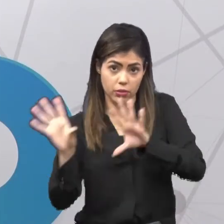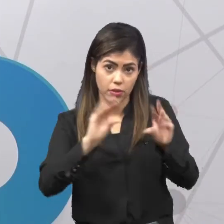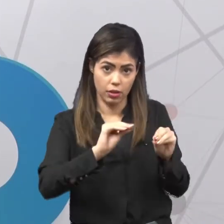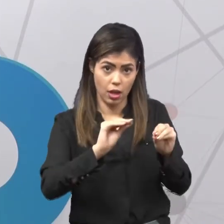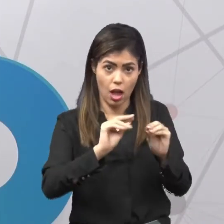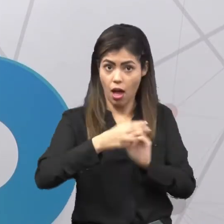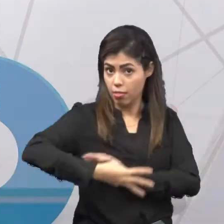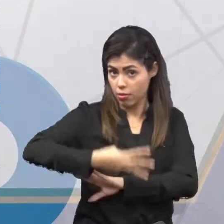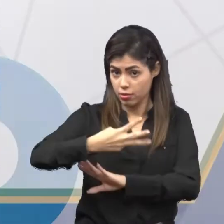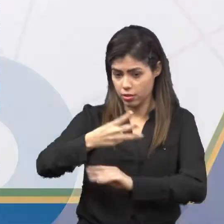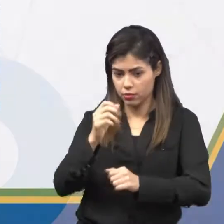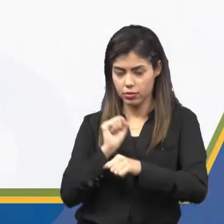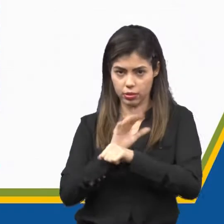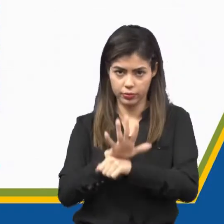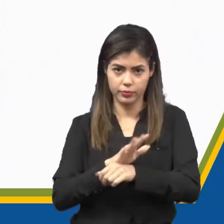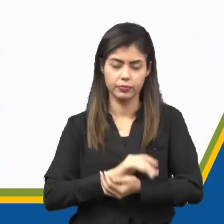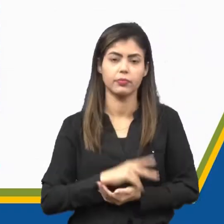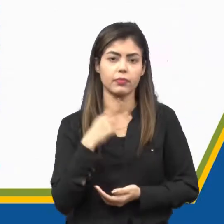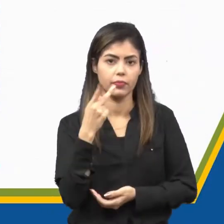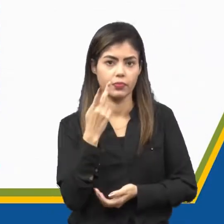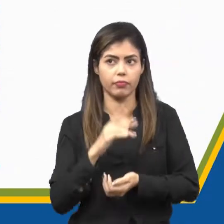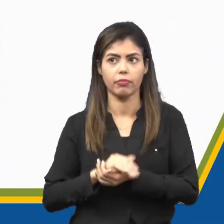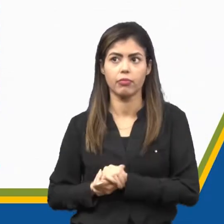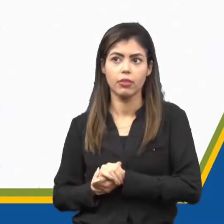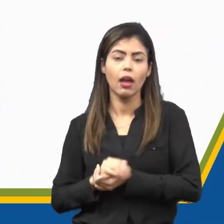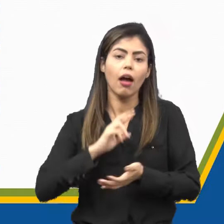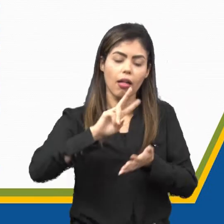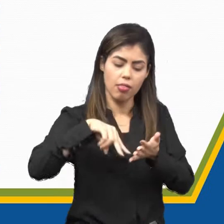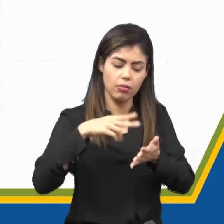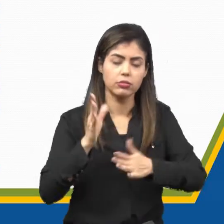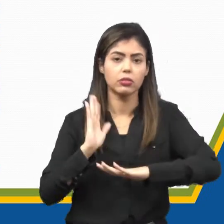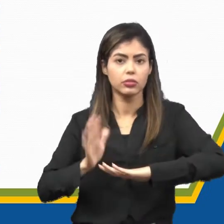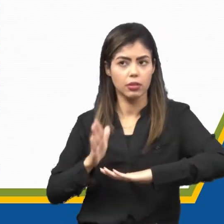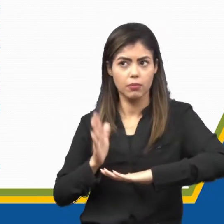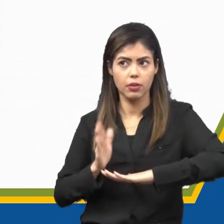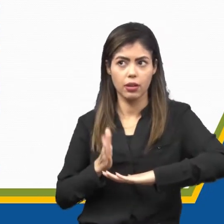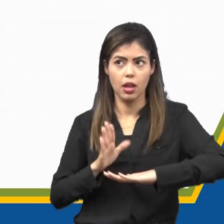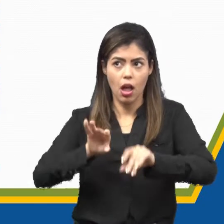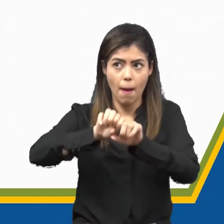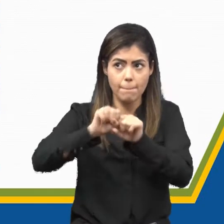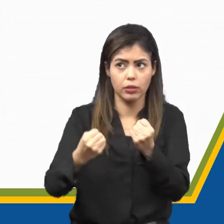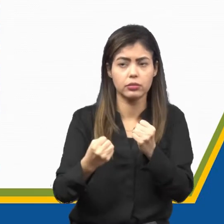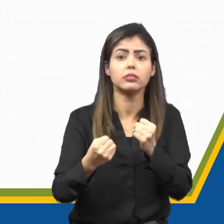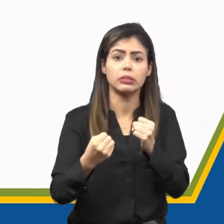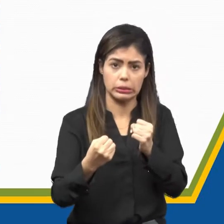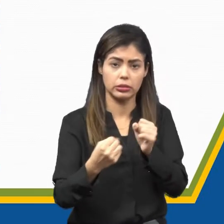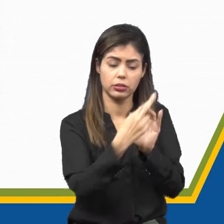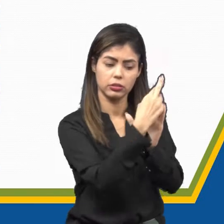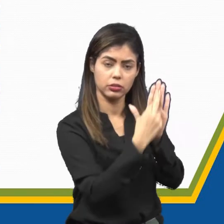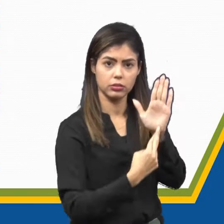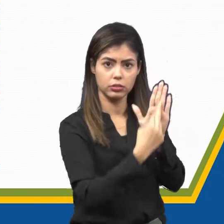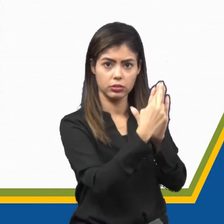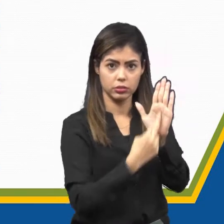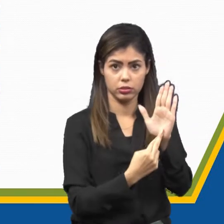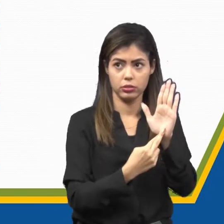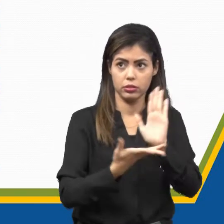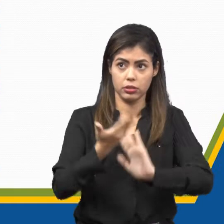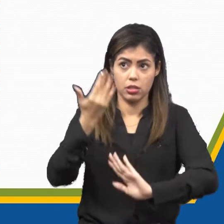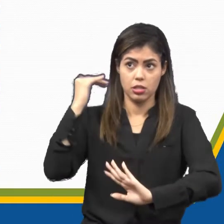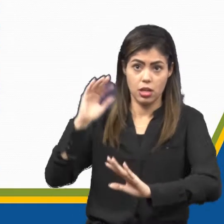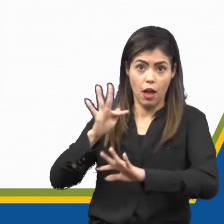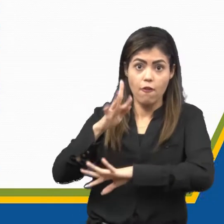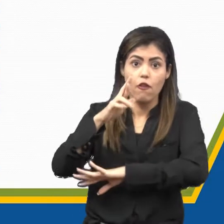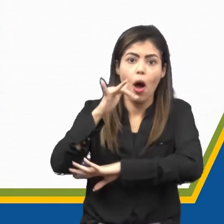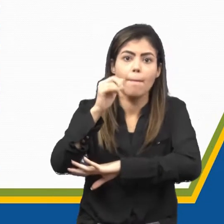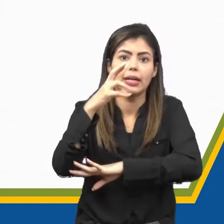a ler o terceiro slide. E ele diz: a dança contemporânea rompeu com padrões ao fugir